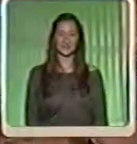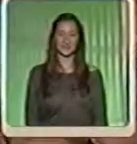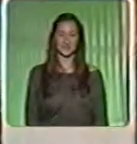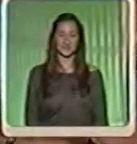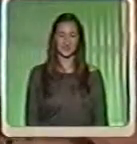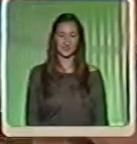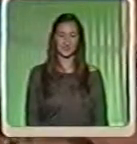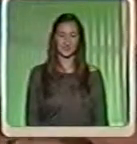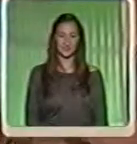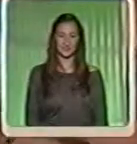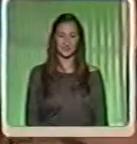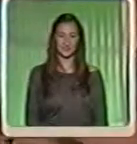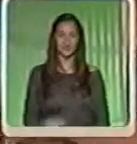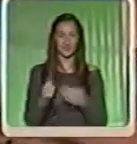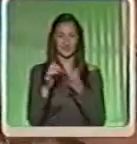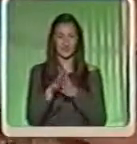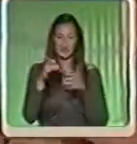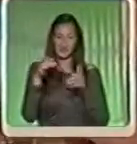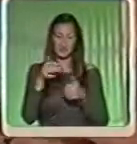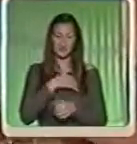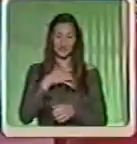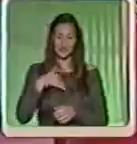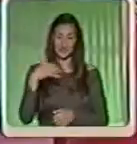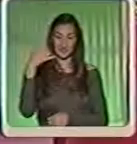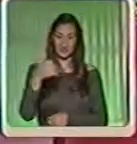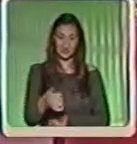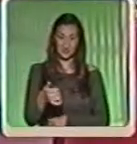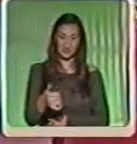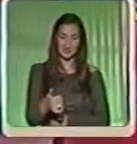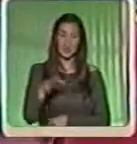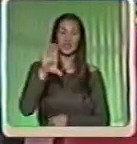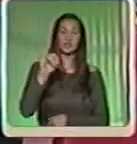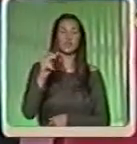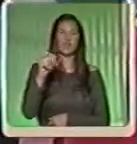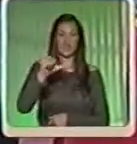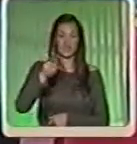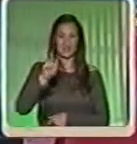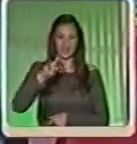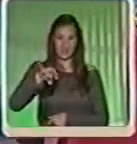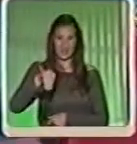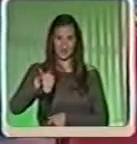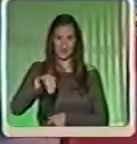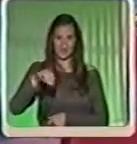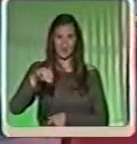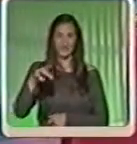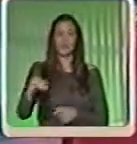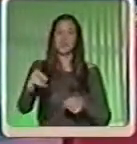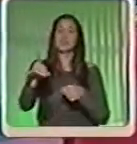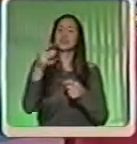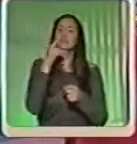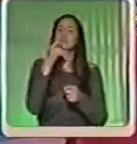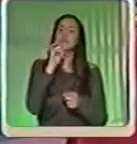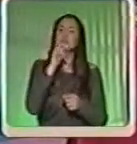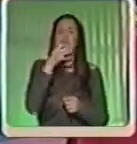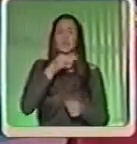Está bem? Deixa-me cumprimentar também. O Joaquim Cabrita. O Joaquim. Ó Joaquim, e o Joaquim será certamente a pessoa mais indicada para nos